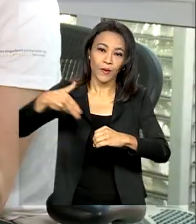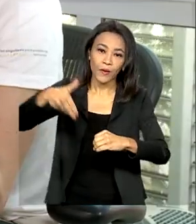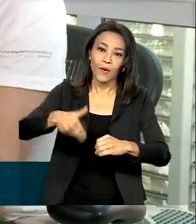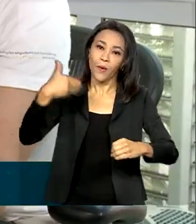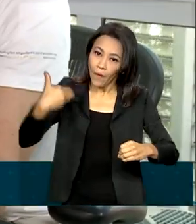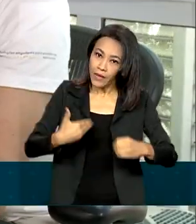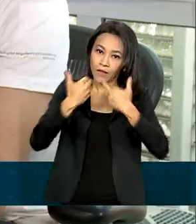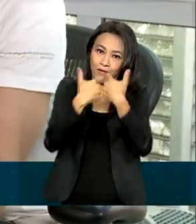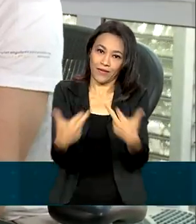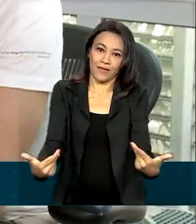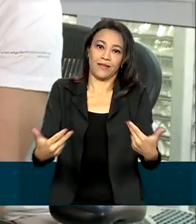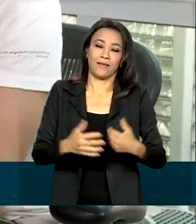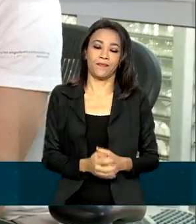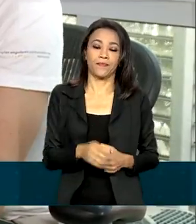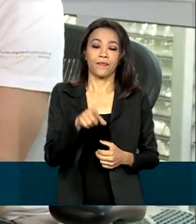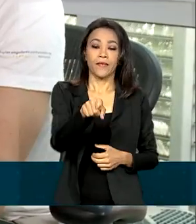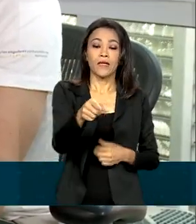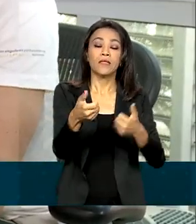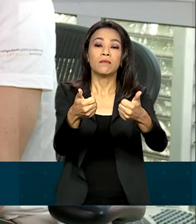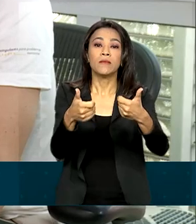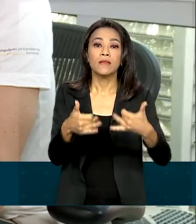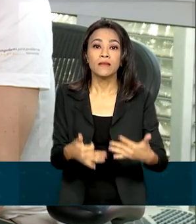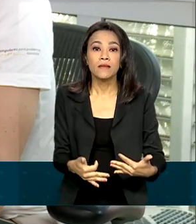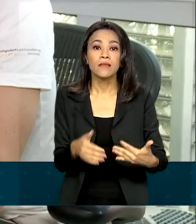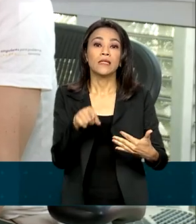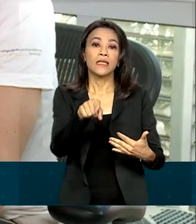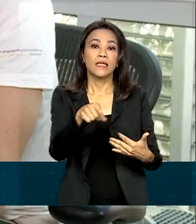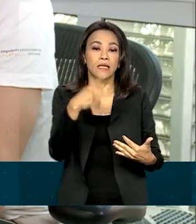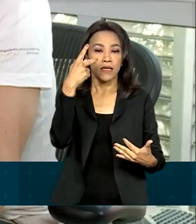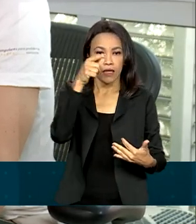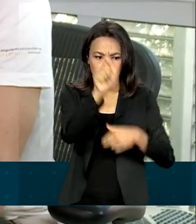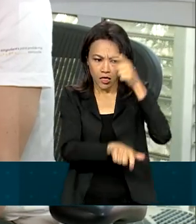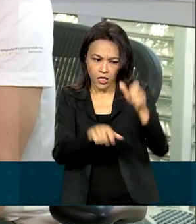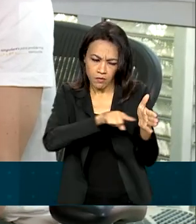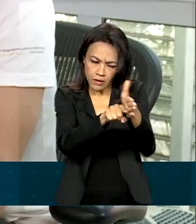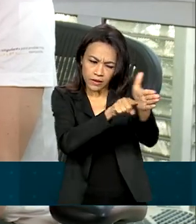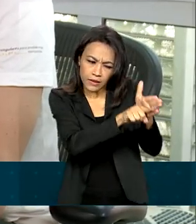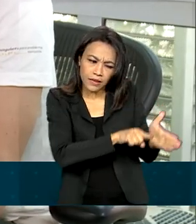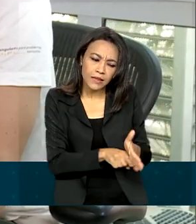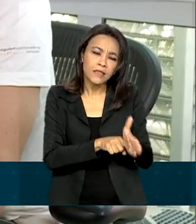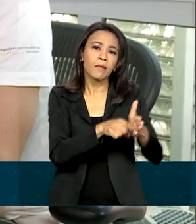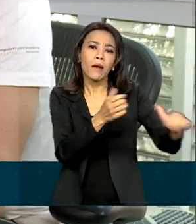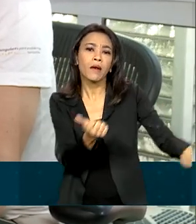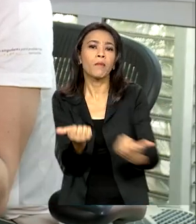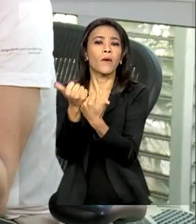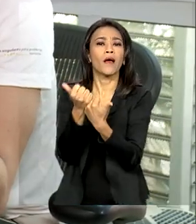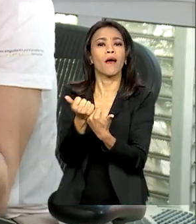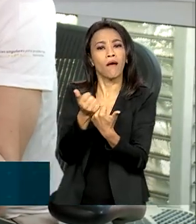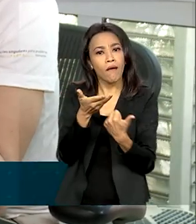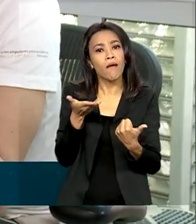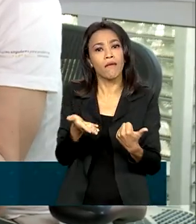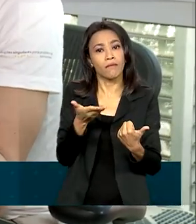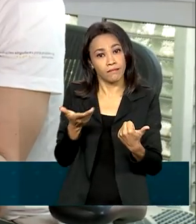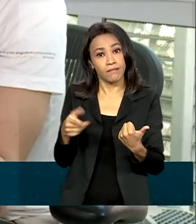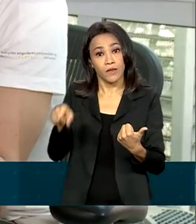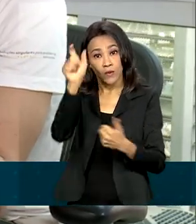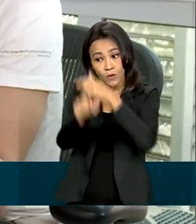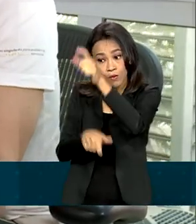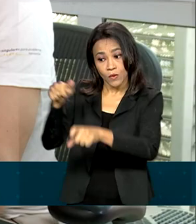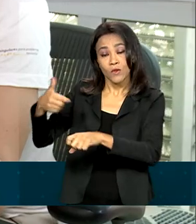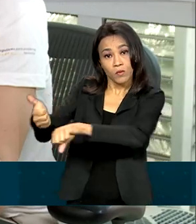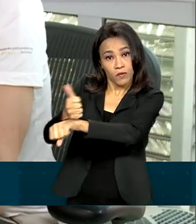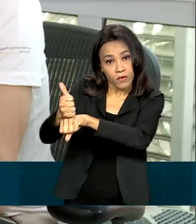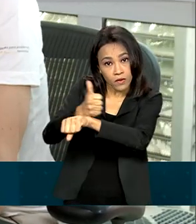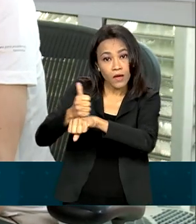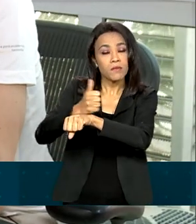projeto criar uma nova malha logística para cientistas no Brasil, uma malha logística exclusiva para cientistas, para que a gente consiga acelerar